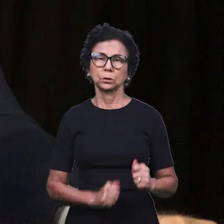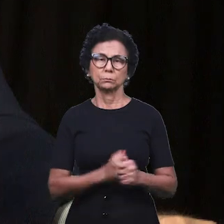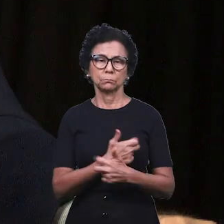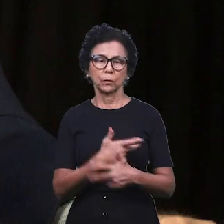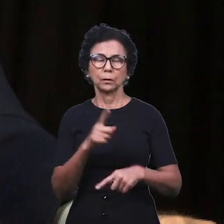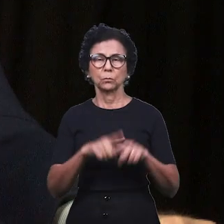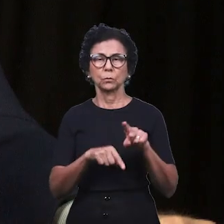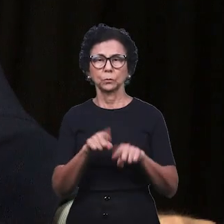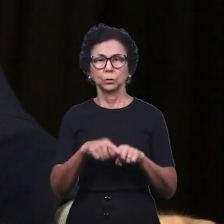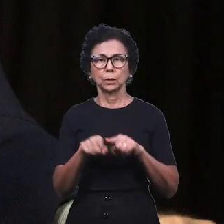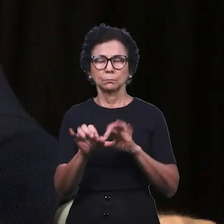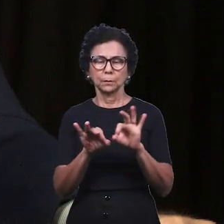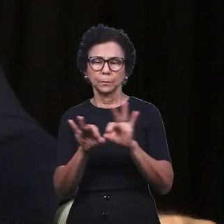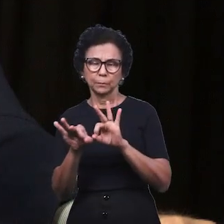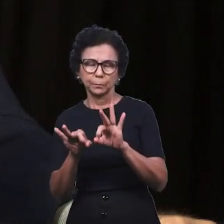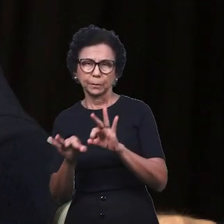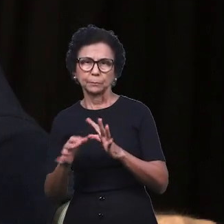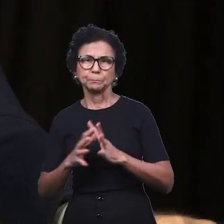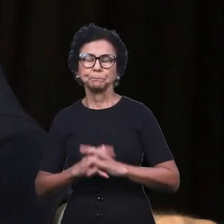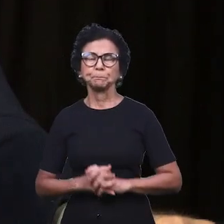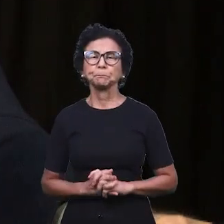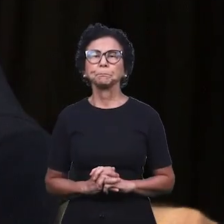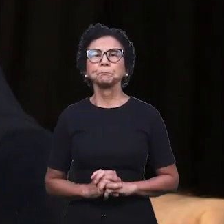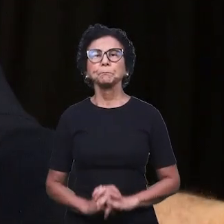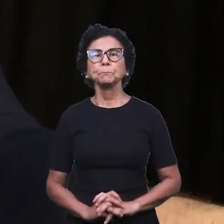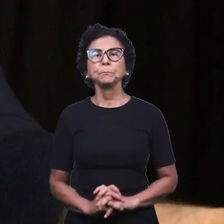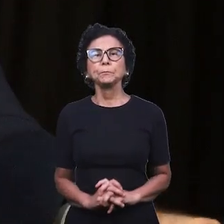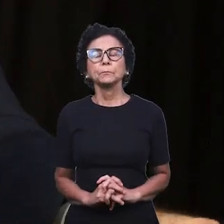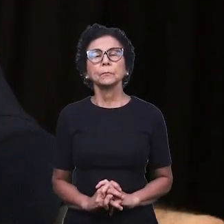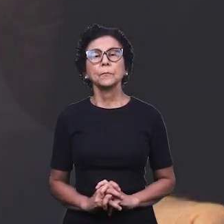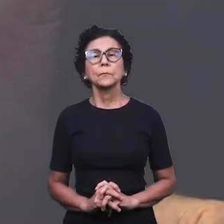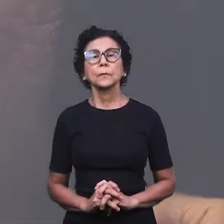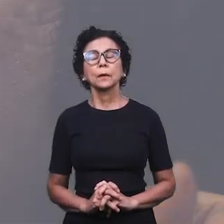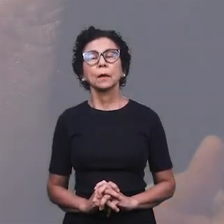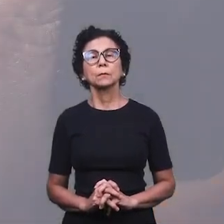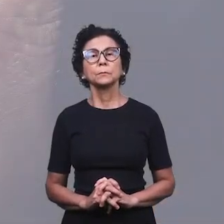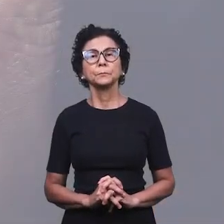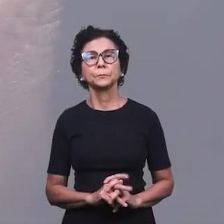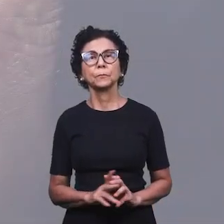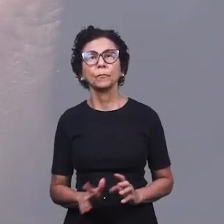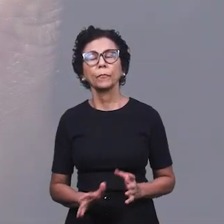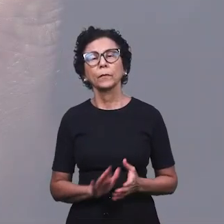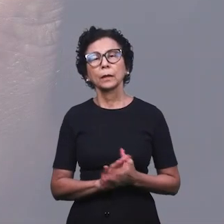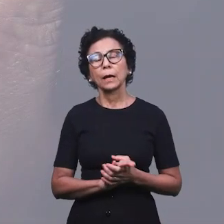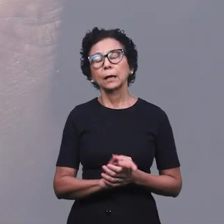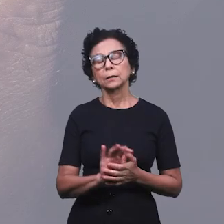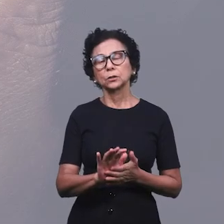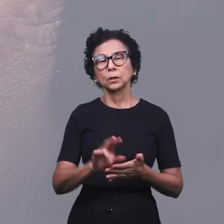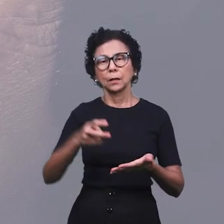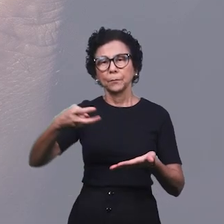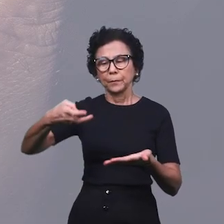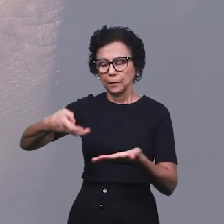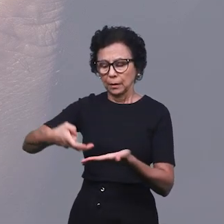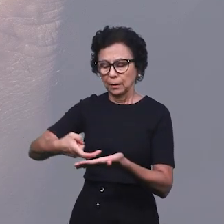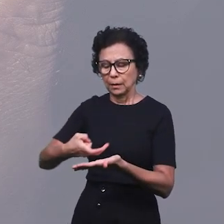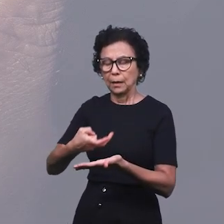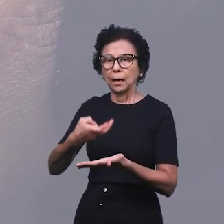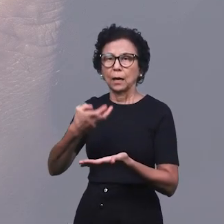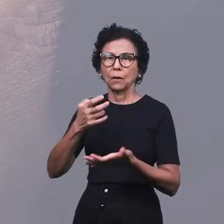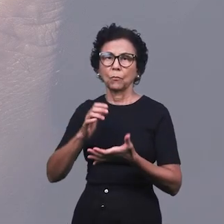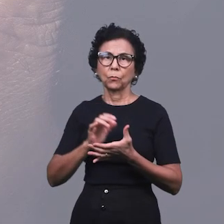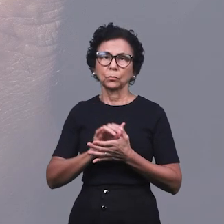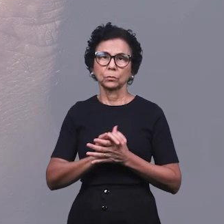citado em relação a algum desses utensílios, né? Como os garfos, as